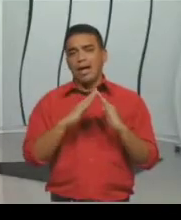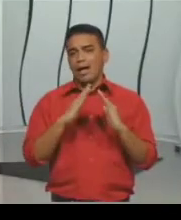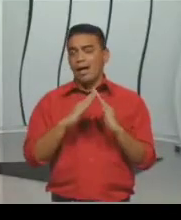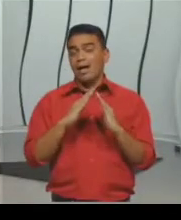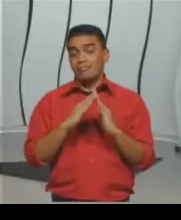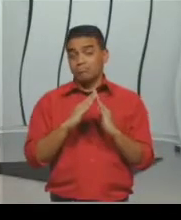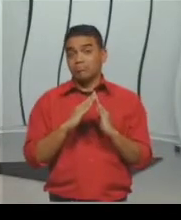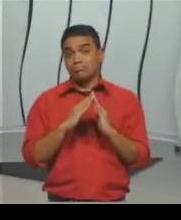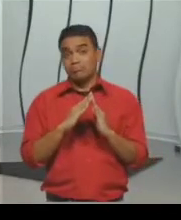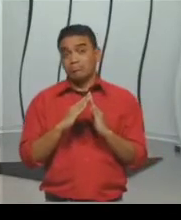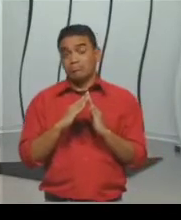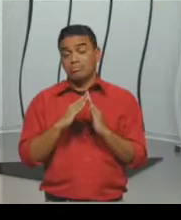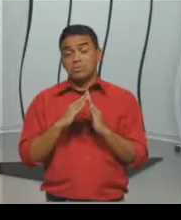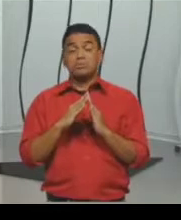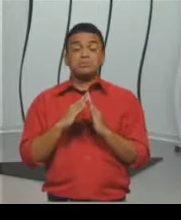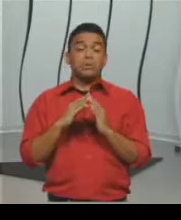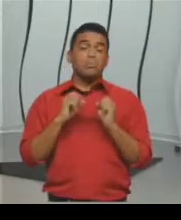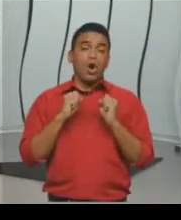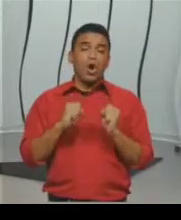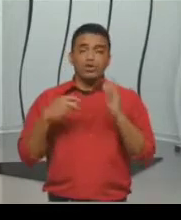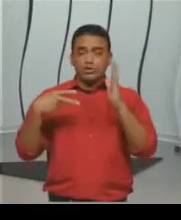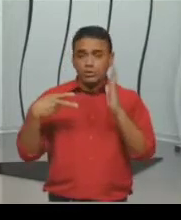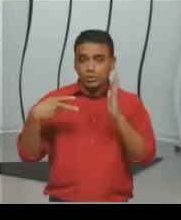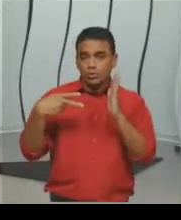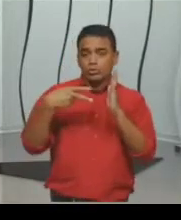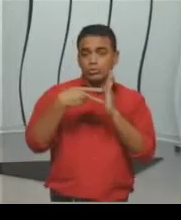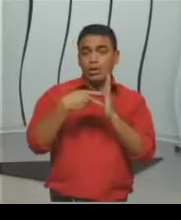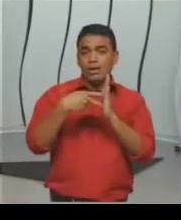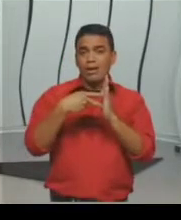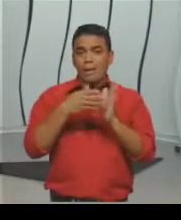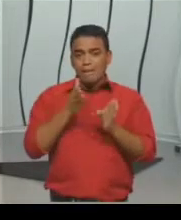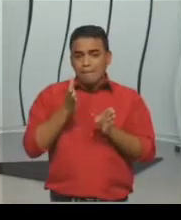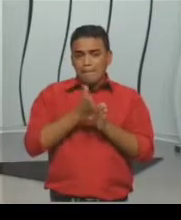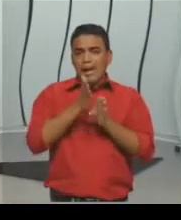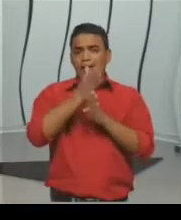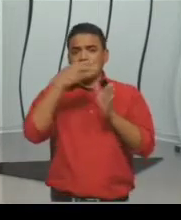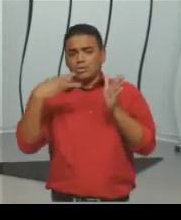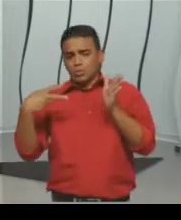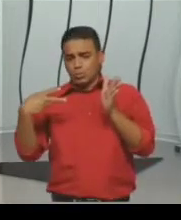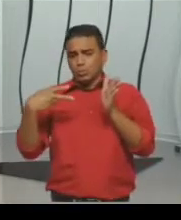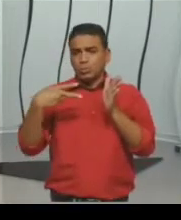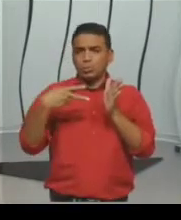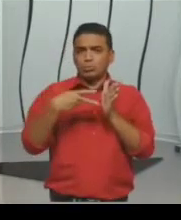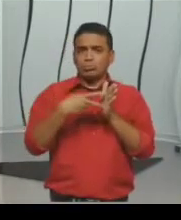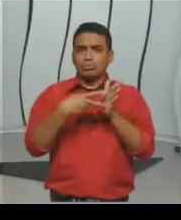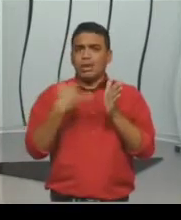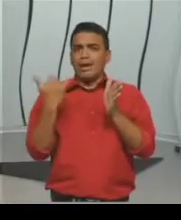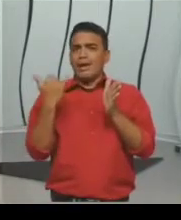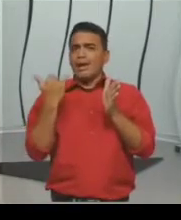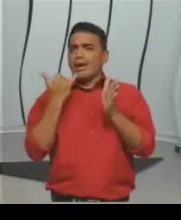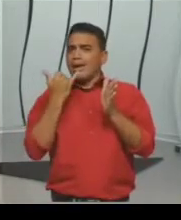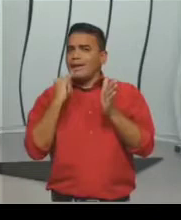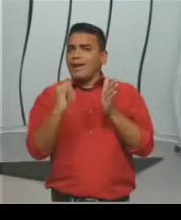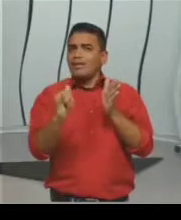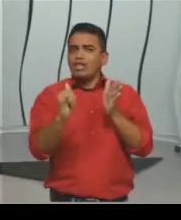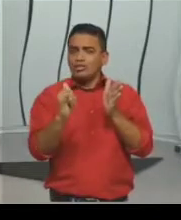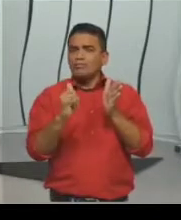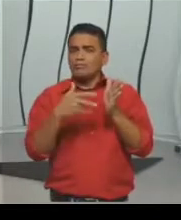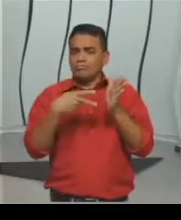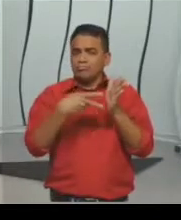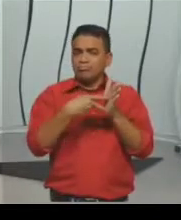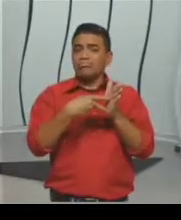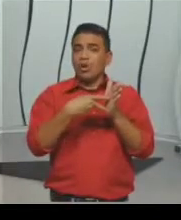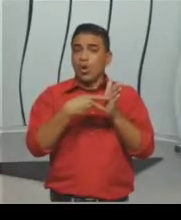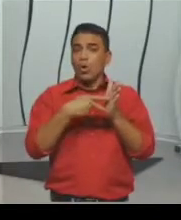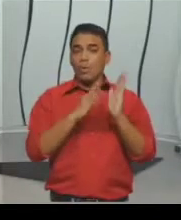aparelhos domésticos, mas ele pode representar as várias tomadas que tem dentro da sua casa, né? As lâmpadas e as tomadas, elas estão distribuídas ou em